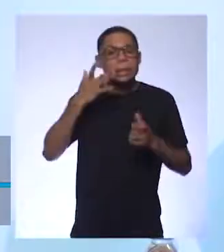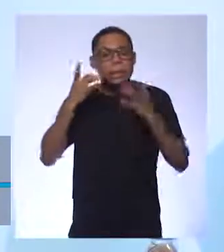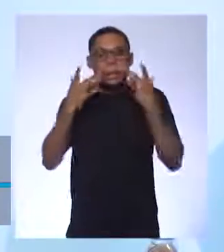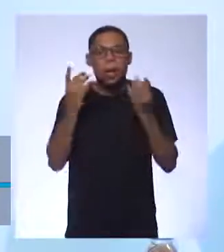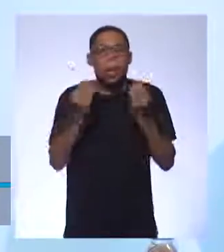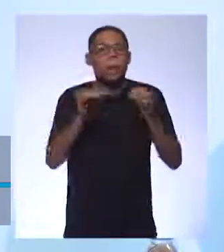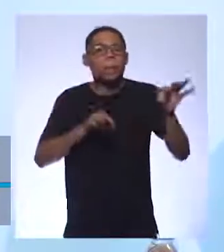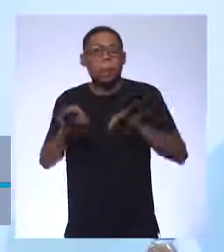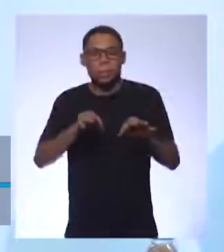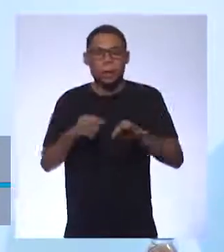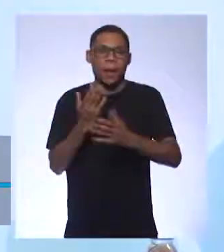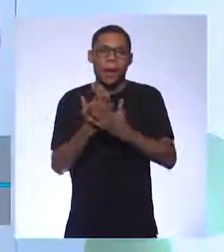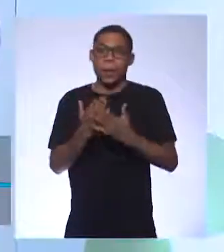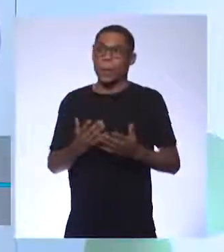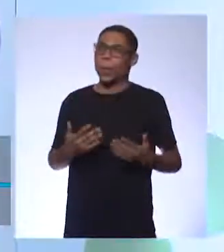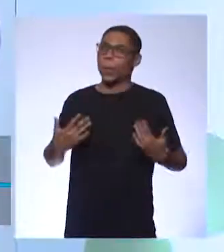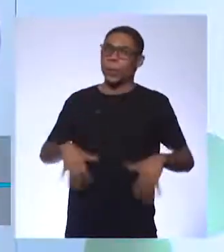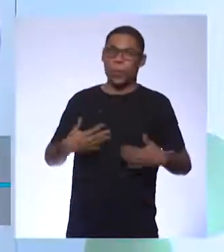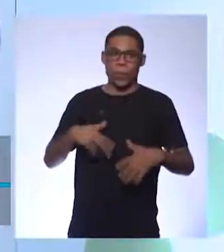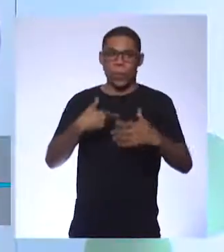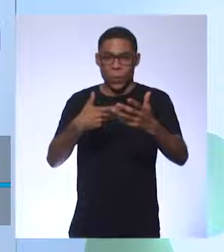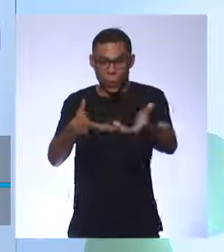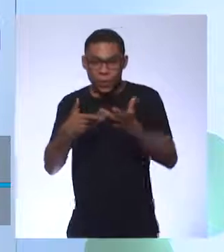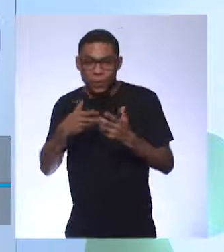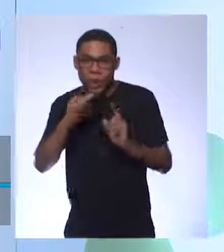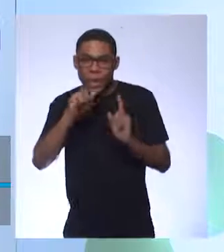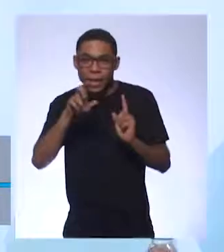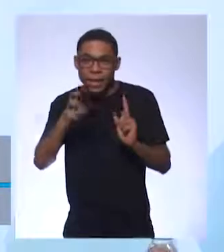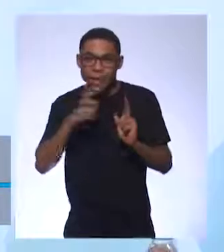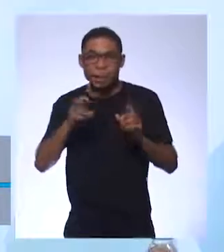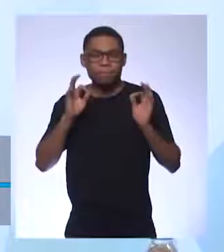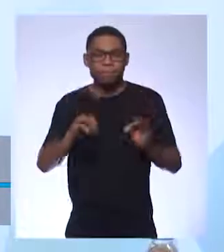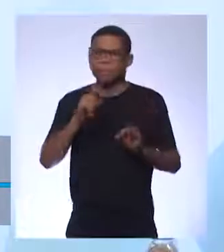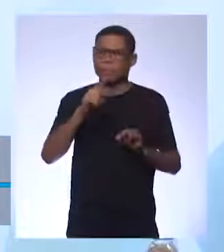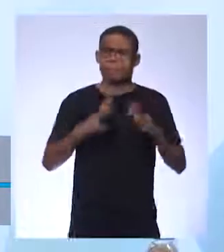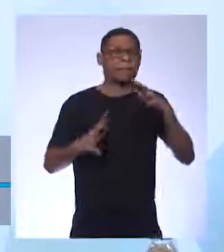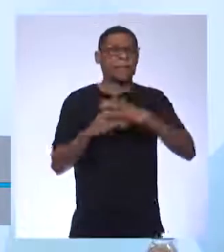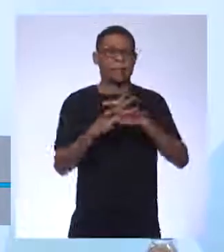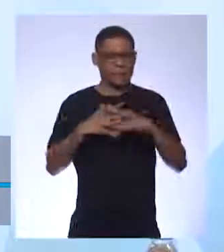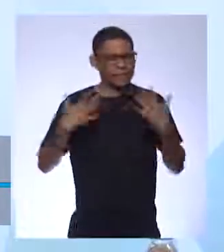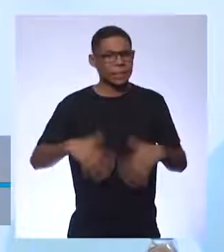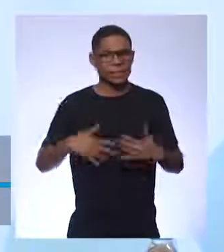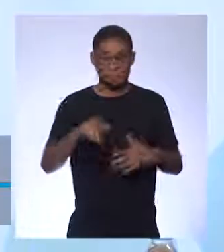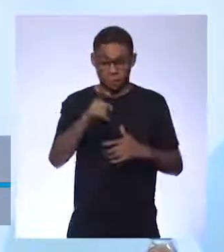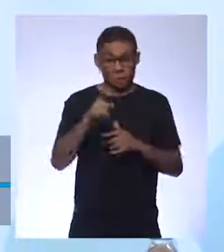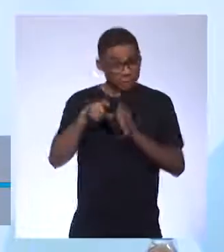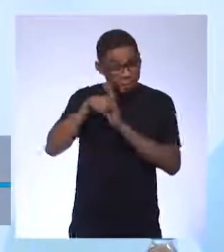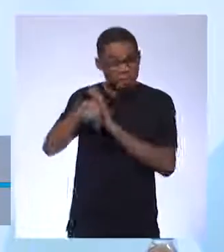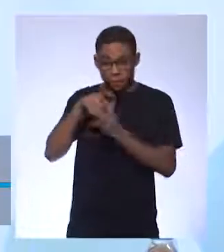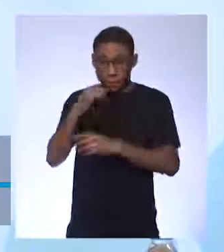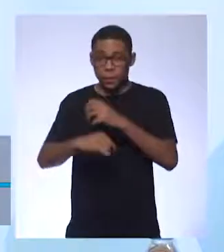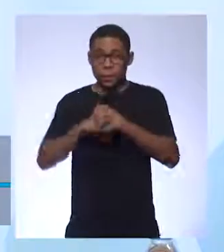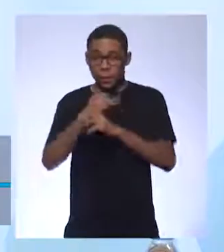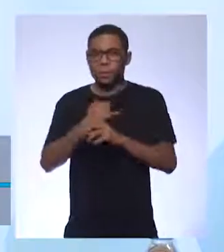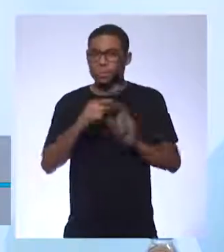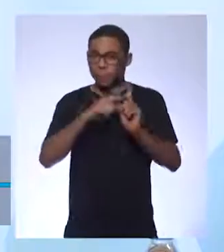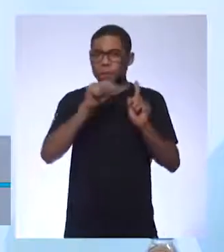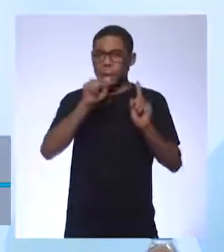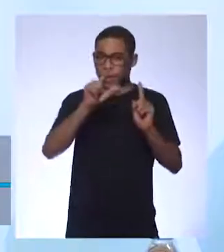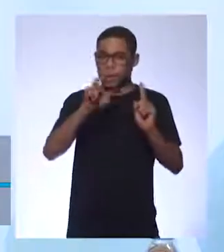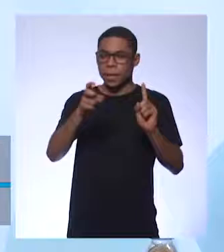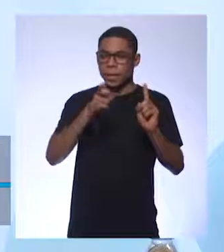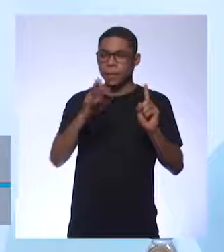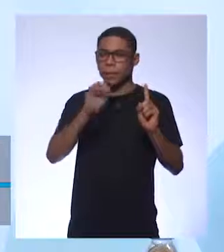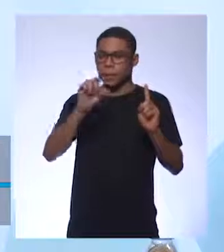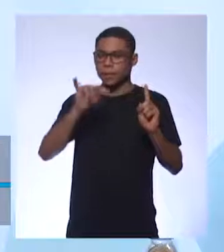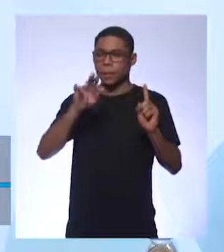de aula. Olha, Então, gente, Alex ele é Oliver incrível. tá convidado, né? Super, Olha é o convite legal da incrível. professora. Turma, pesquisem na internet esse nome. Ele faz coisas